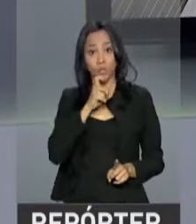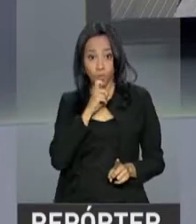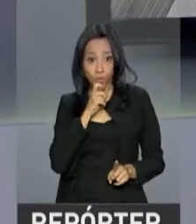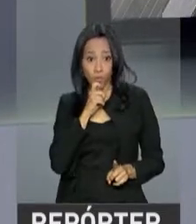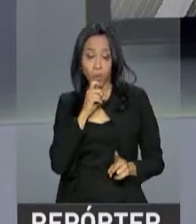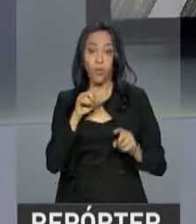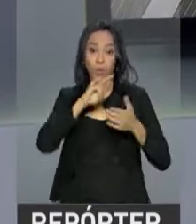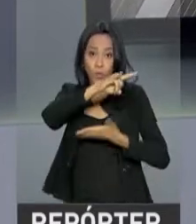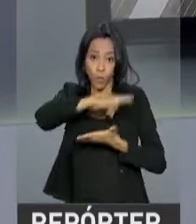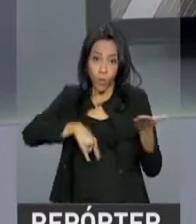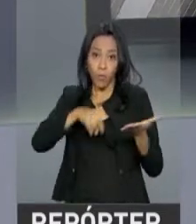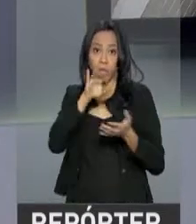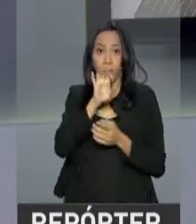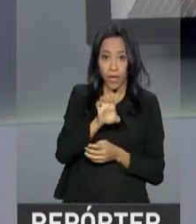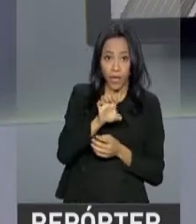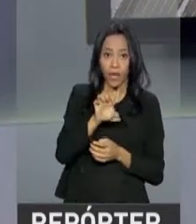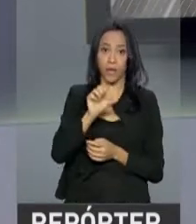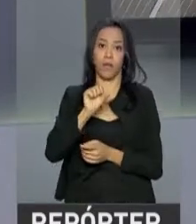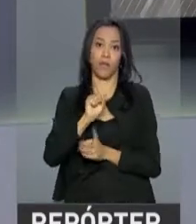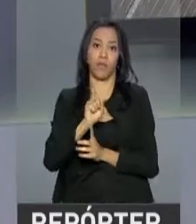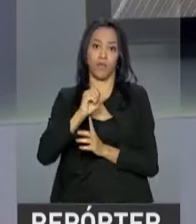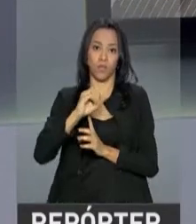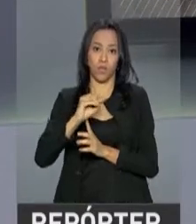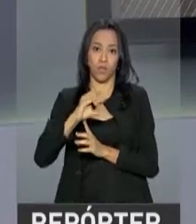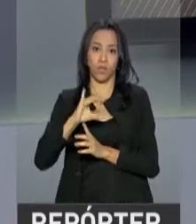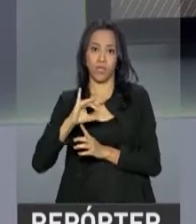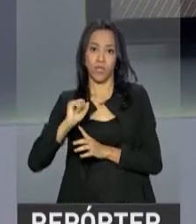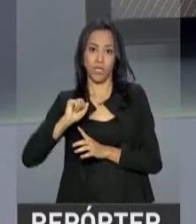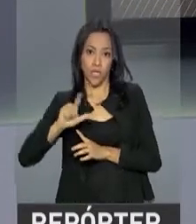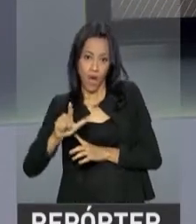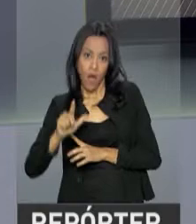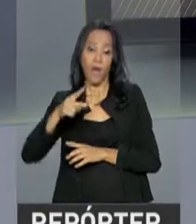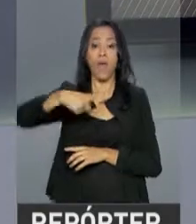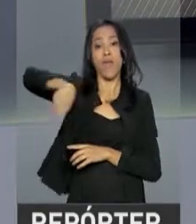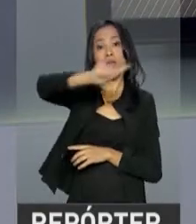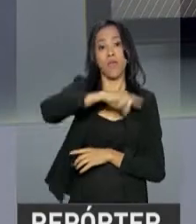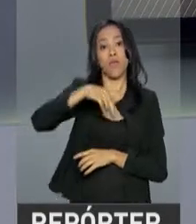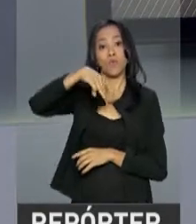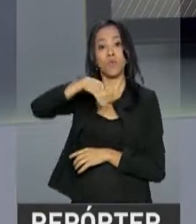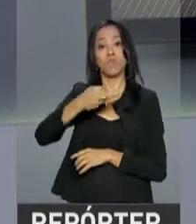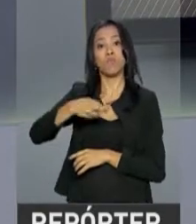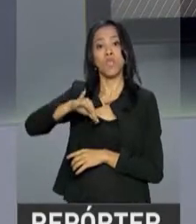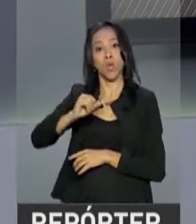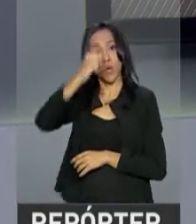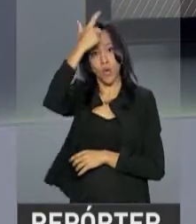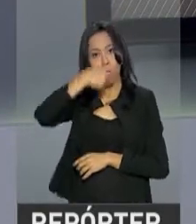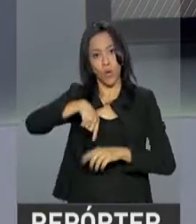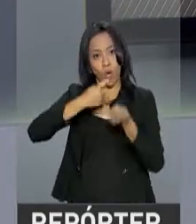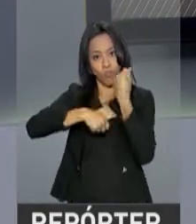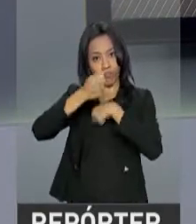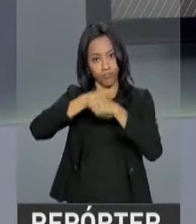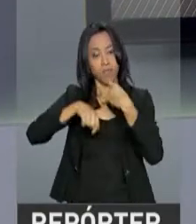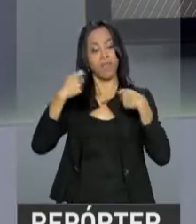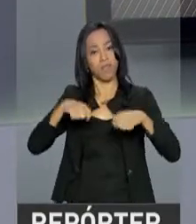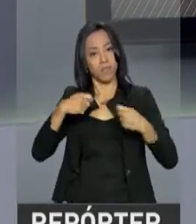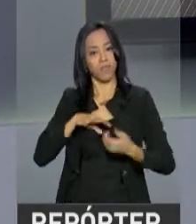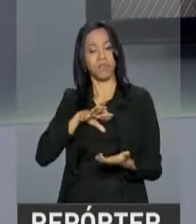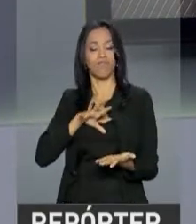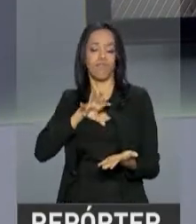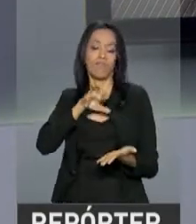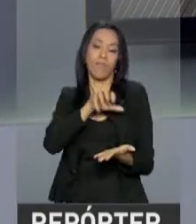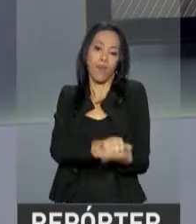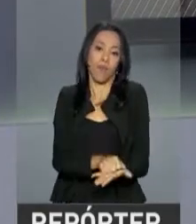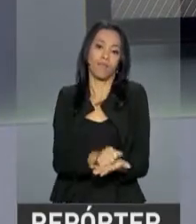fase é que os microempreendedores individuais terão que aderir ao sistema a idéia é fazer com que todas as empresas possam